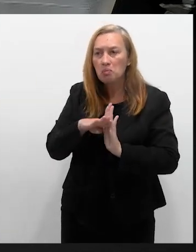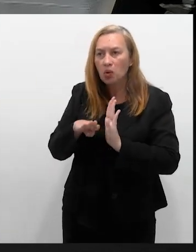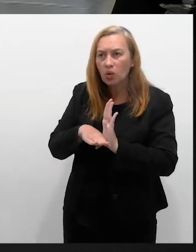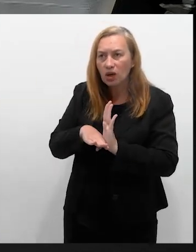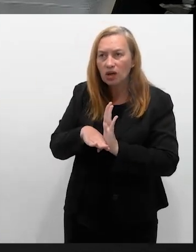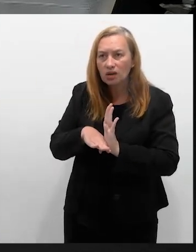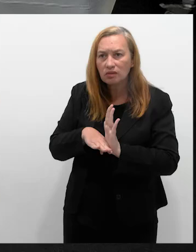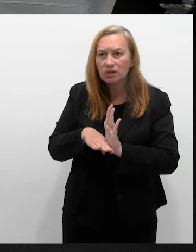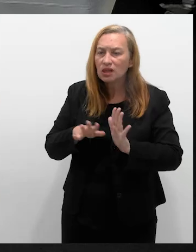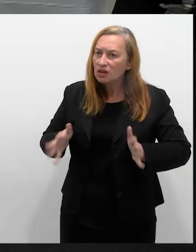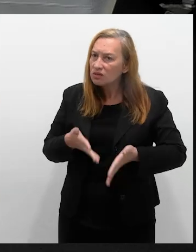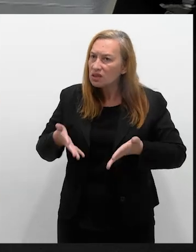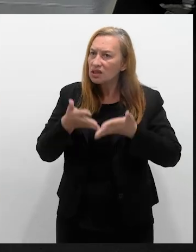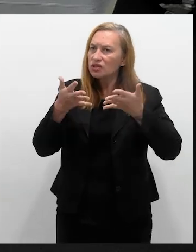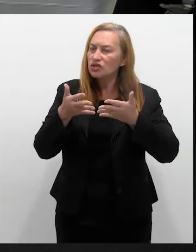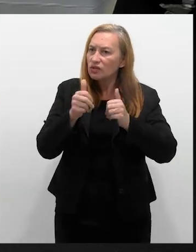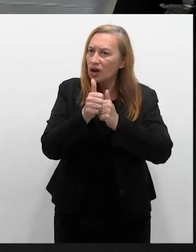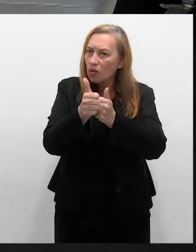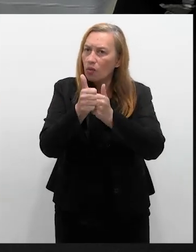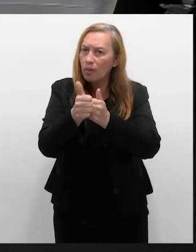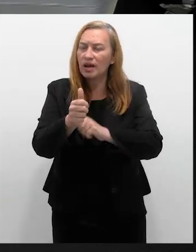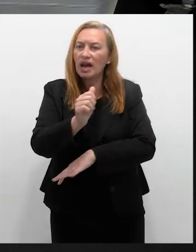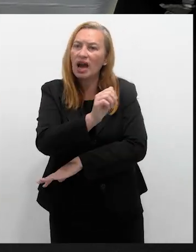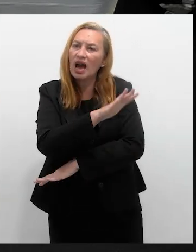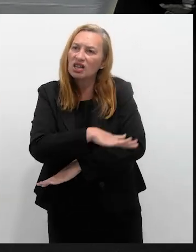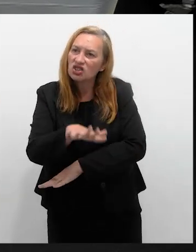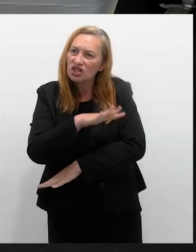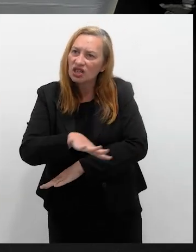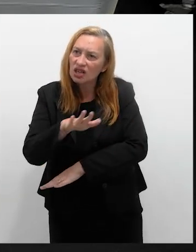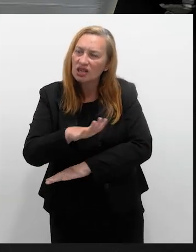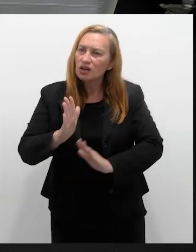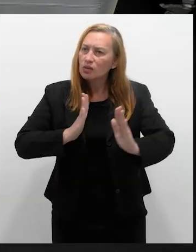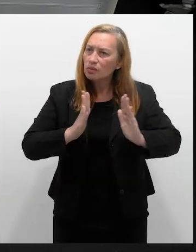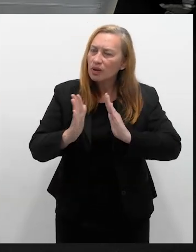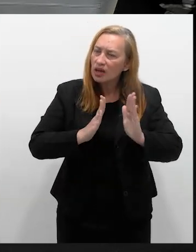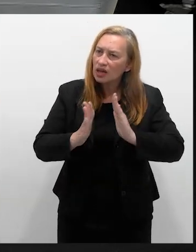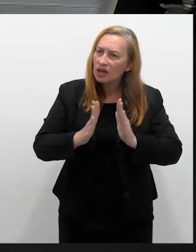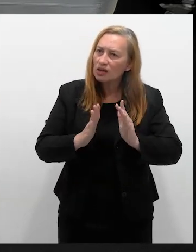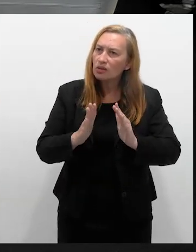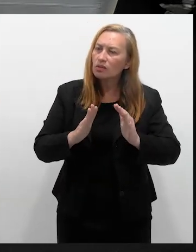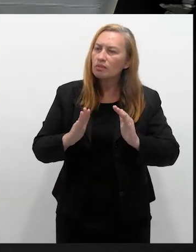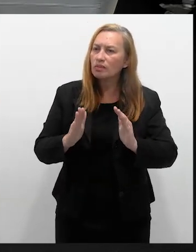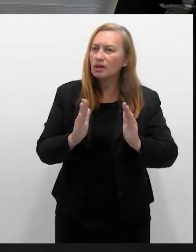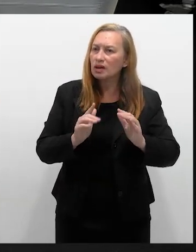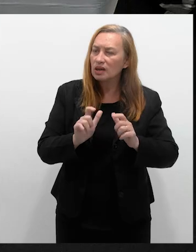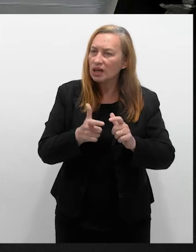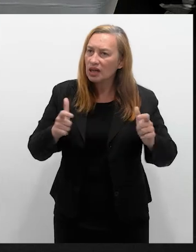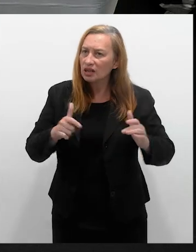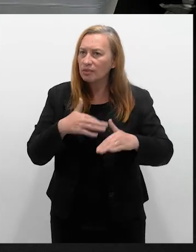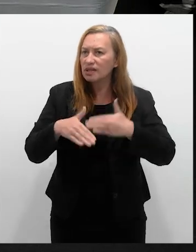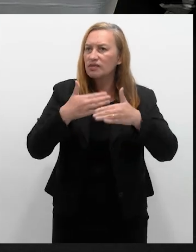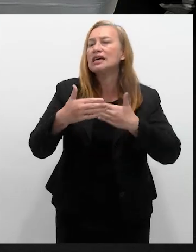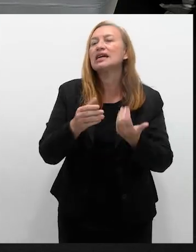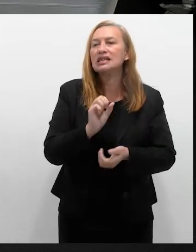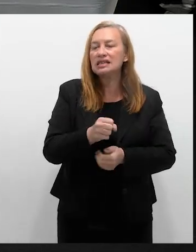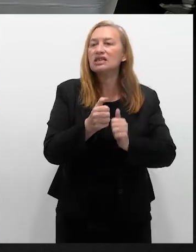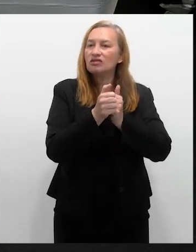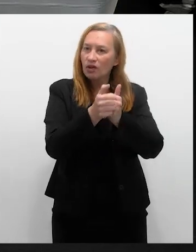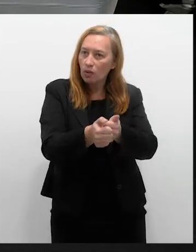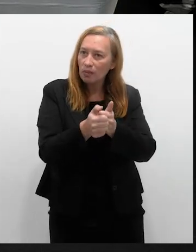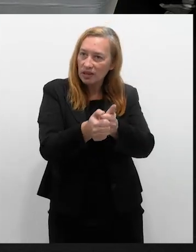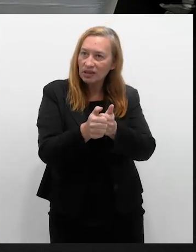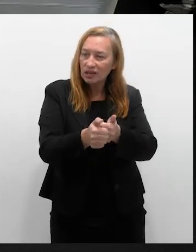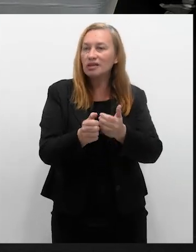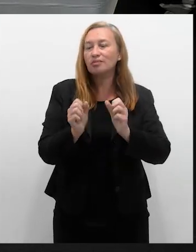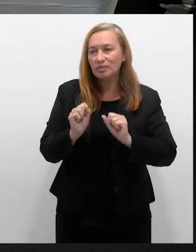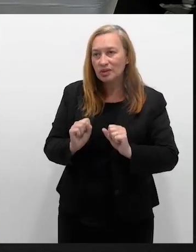programa alguma iniciativa que acompanhe as crianças no longo prazo para ver se conseguiram se desenvolver? A gente